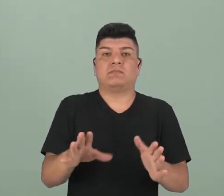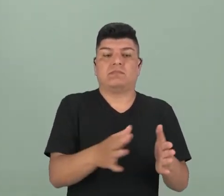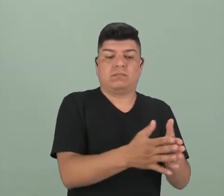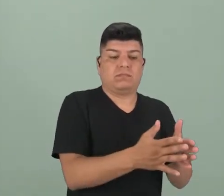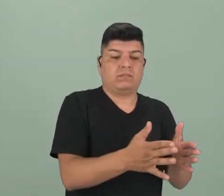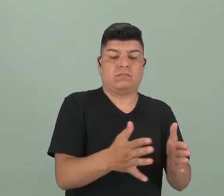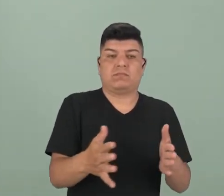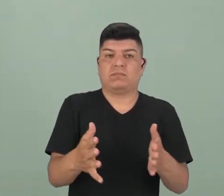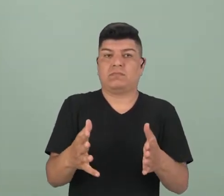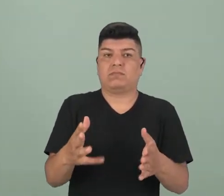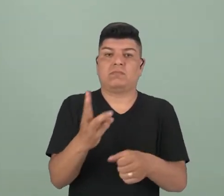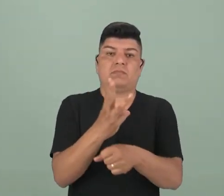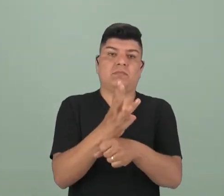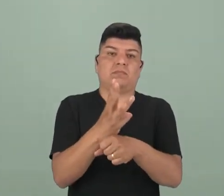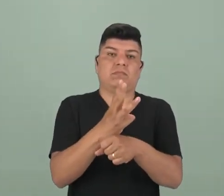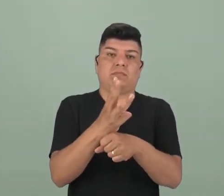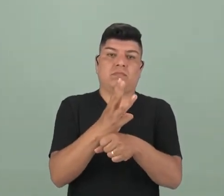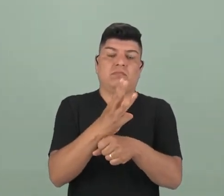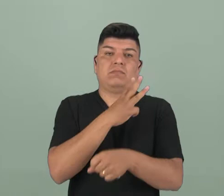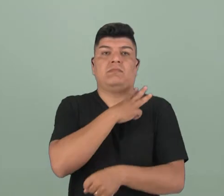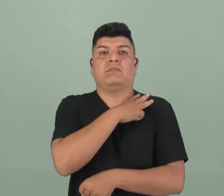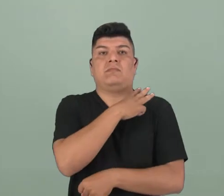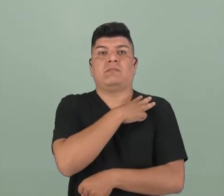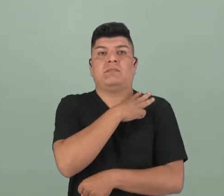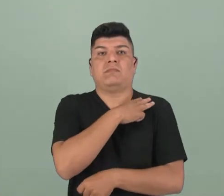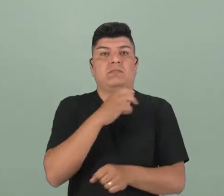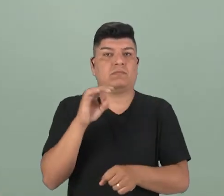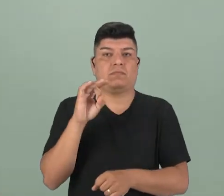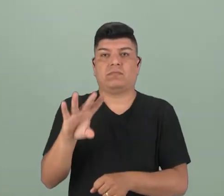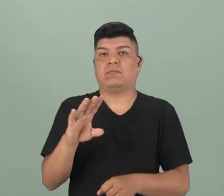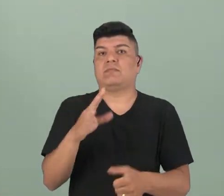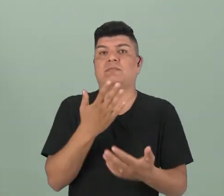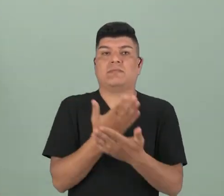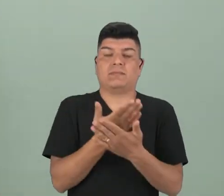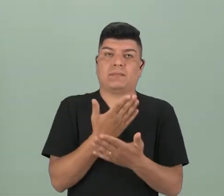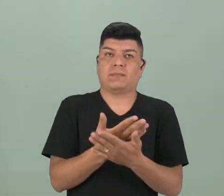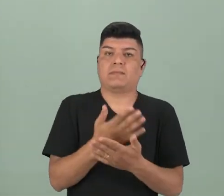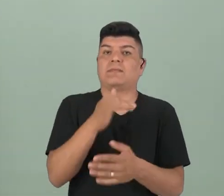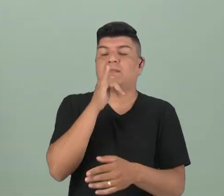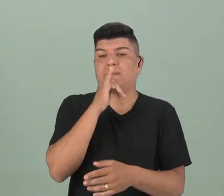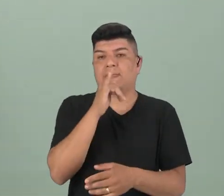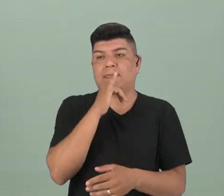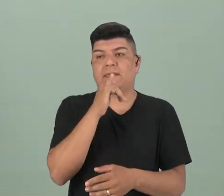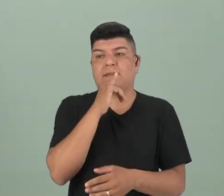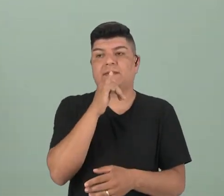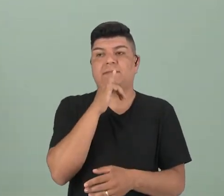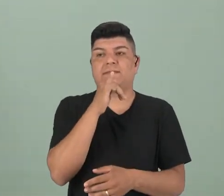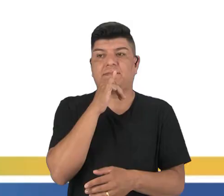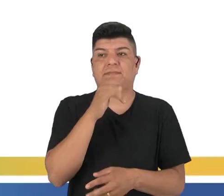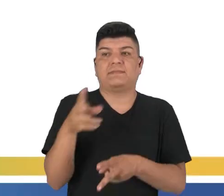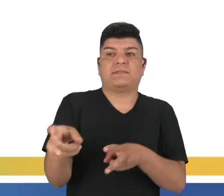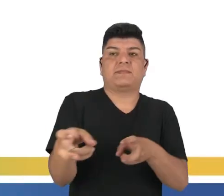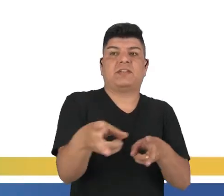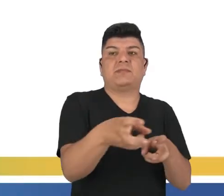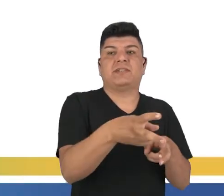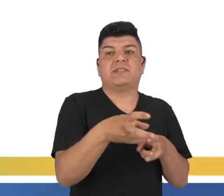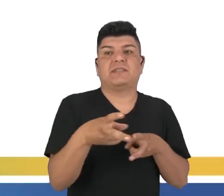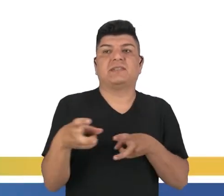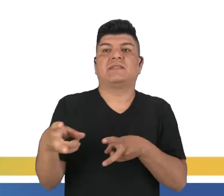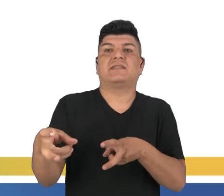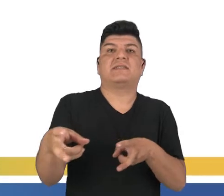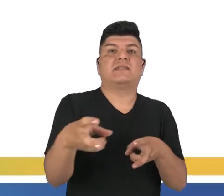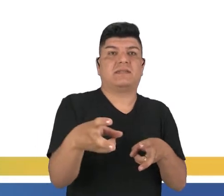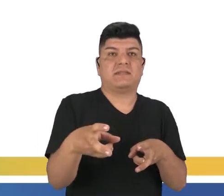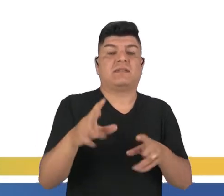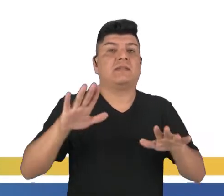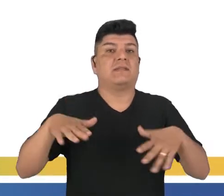dos 3 anos do ensino médio, basicamente você passa estudando só sobre os tipos de energia. E eu coloquei aí na tela para vocês identificarem qual